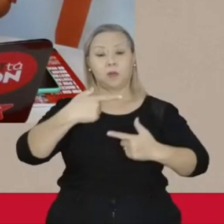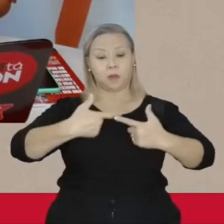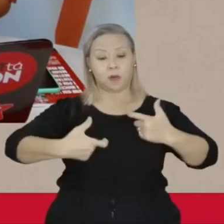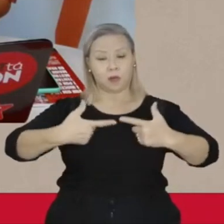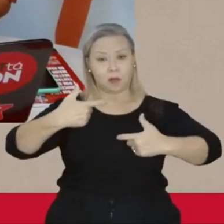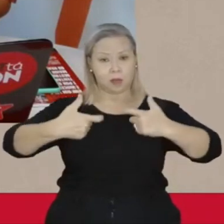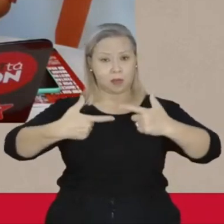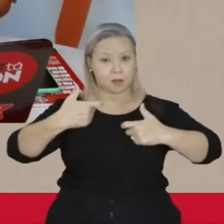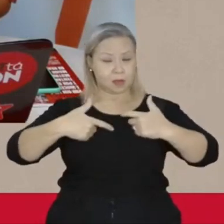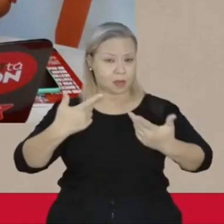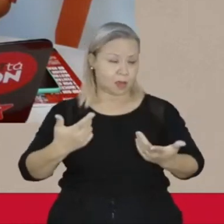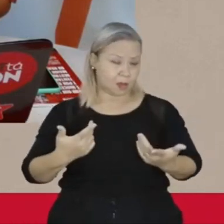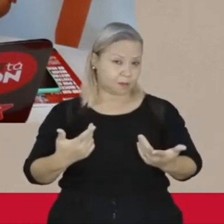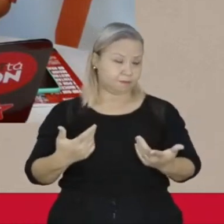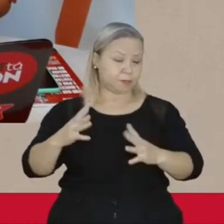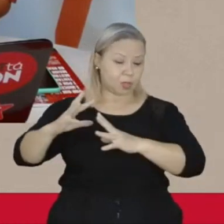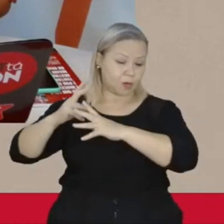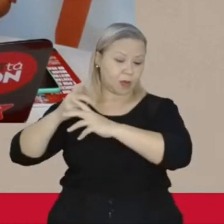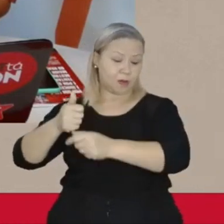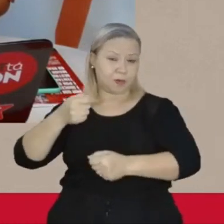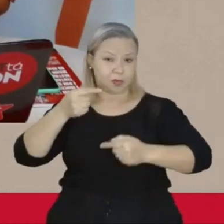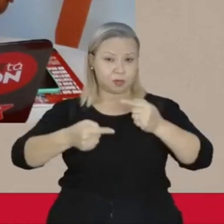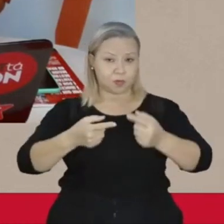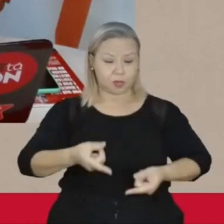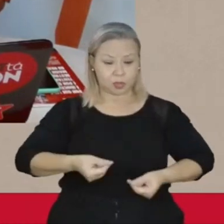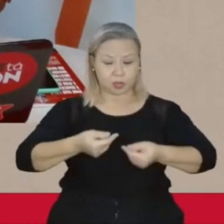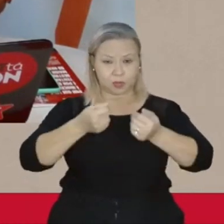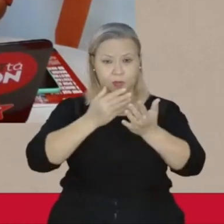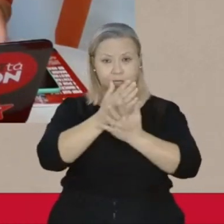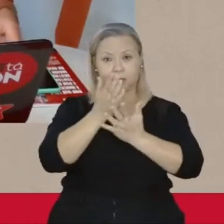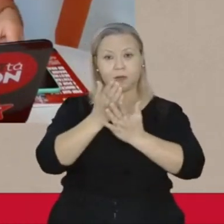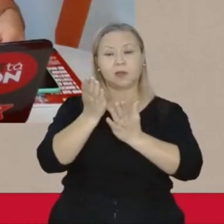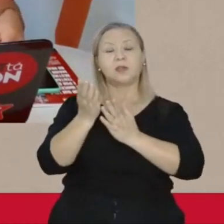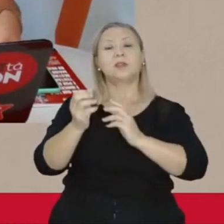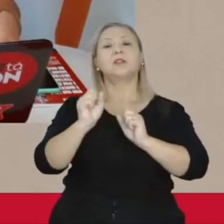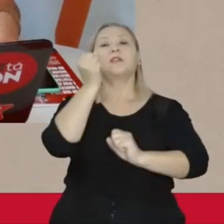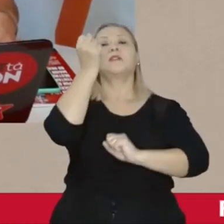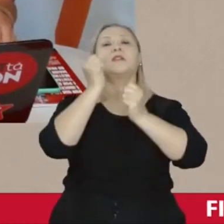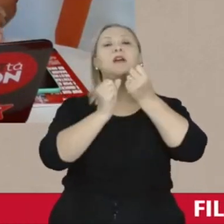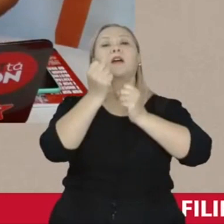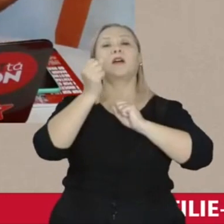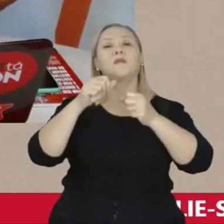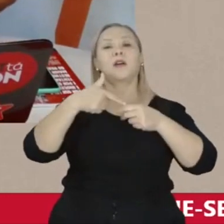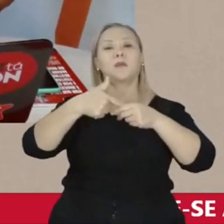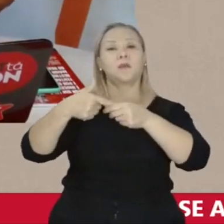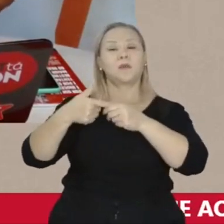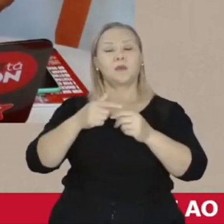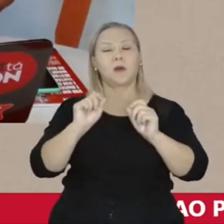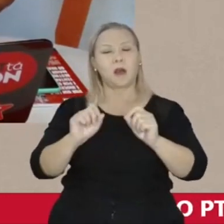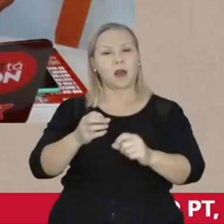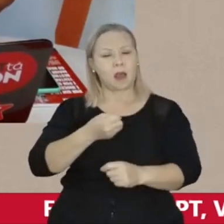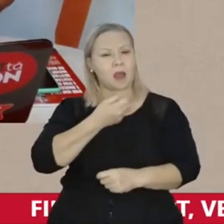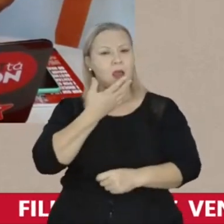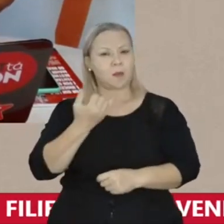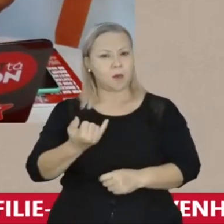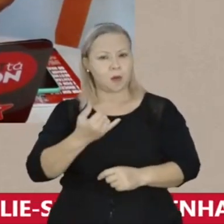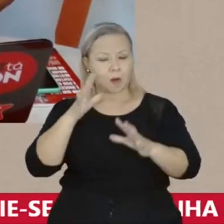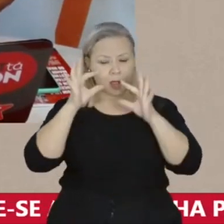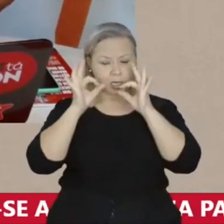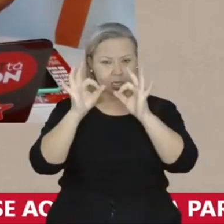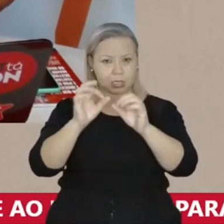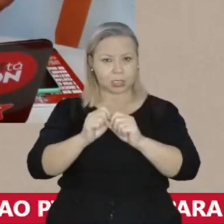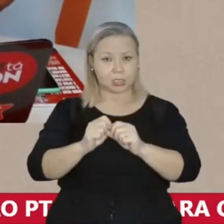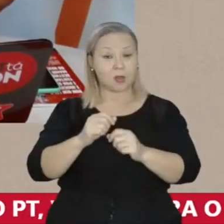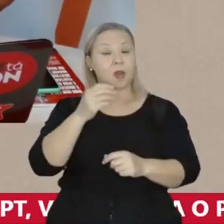da política de preço de derivados da Petrobras, que, repito, é plenamente factível pelo fato de que o Brasil